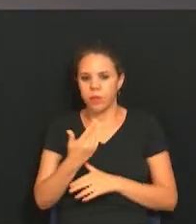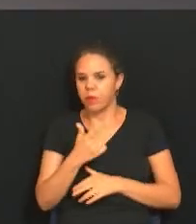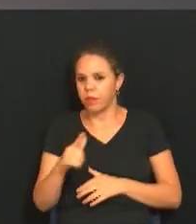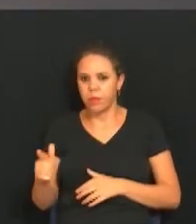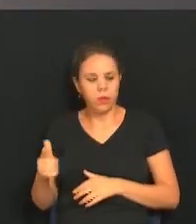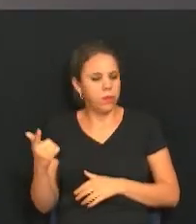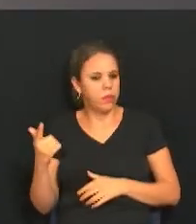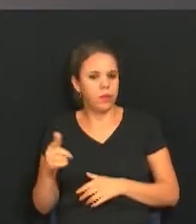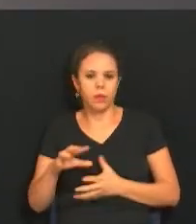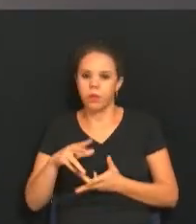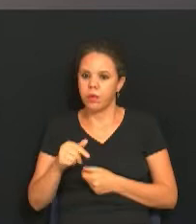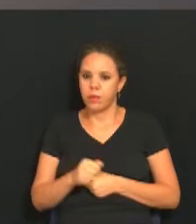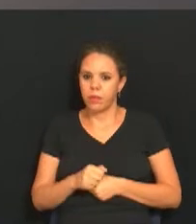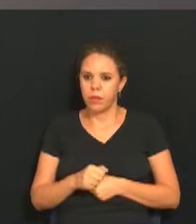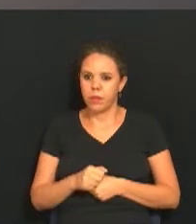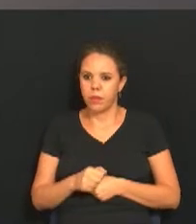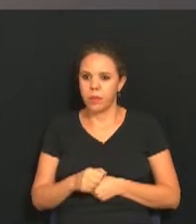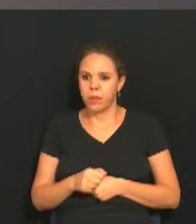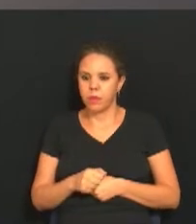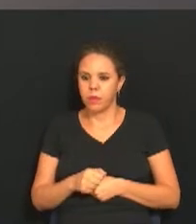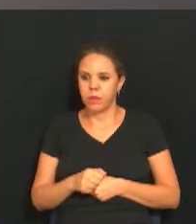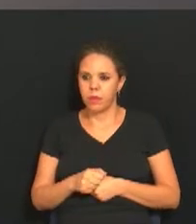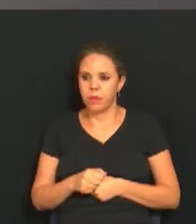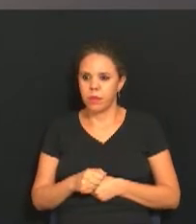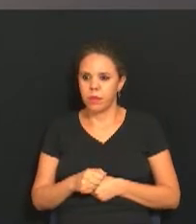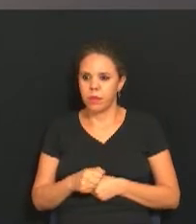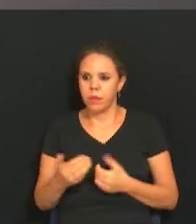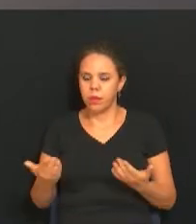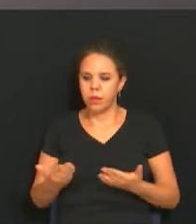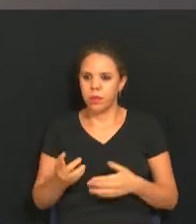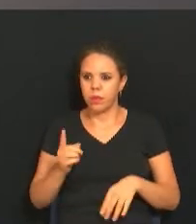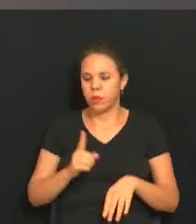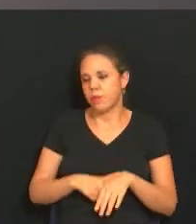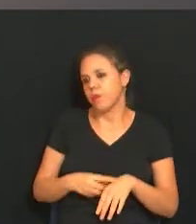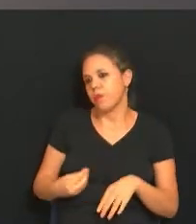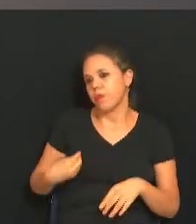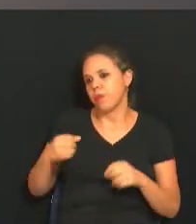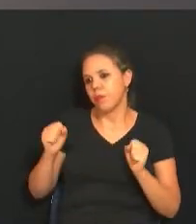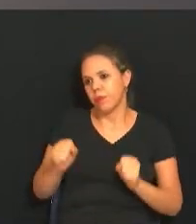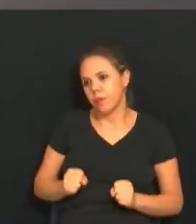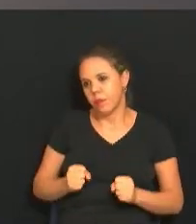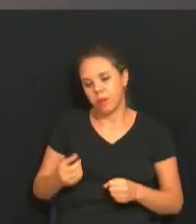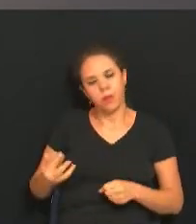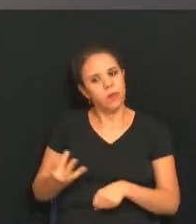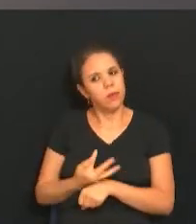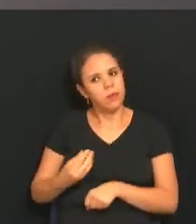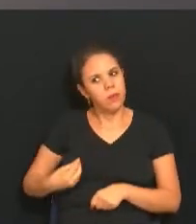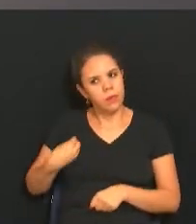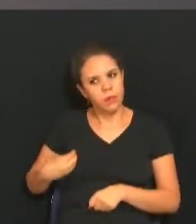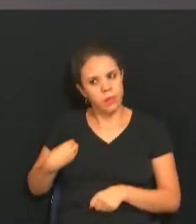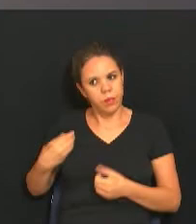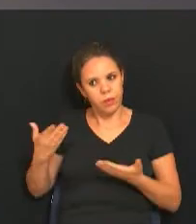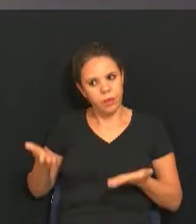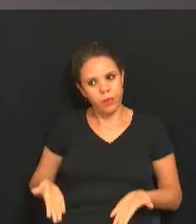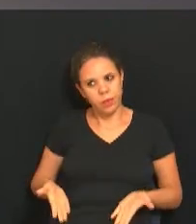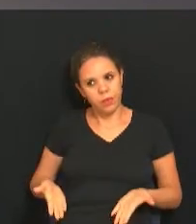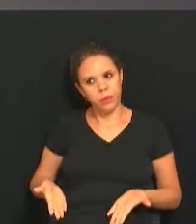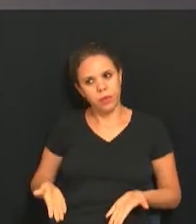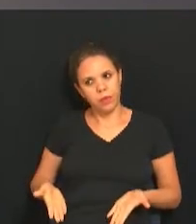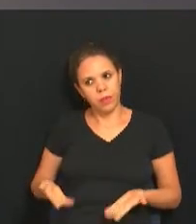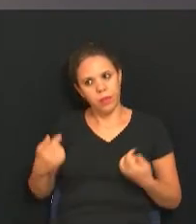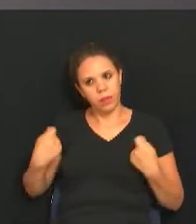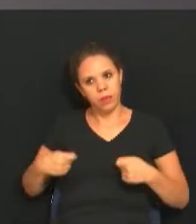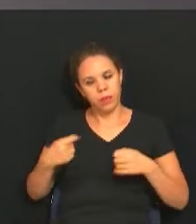outro planeta nesse momento em que nós possamos sobreviver. É desse daqui que nós